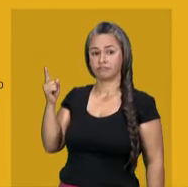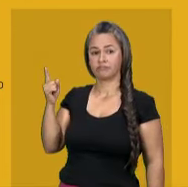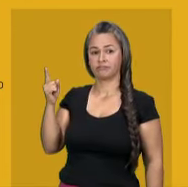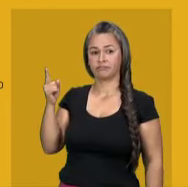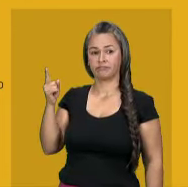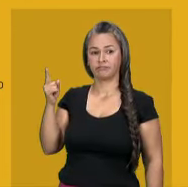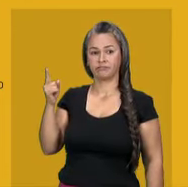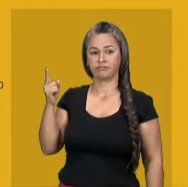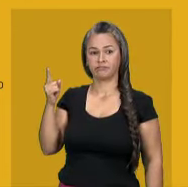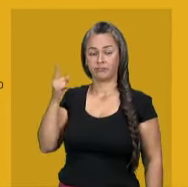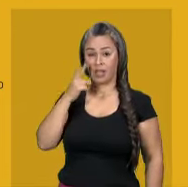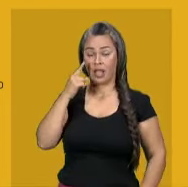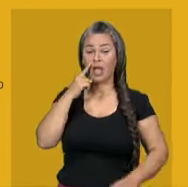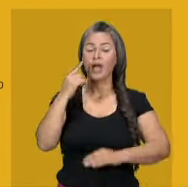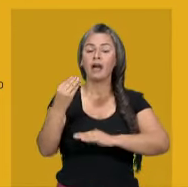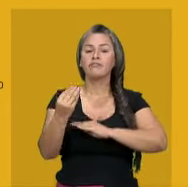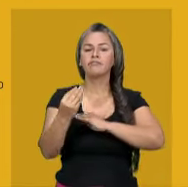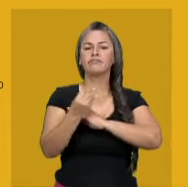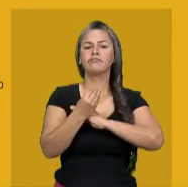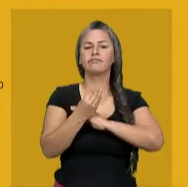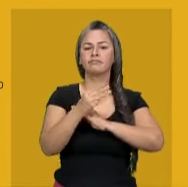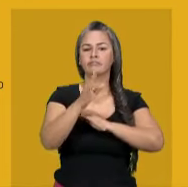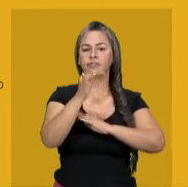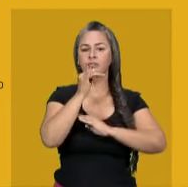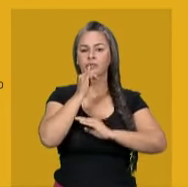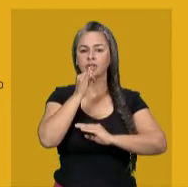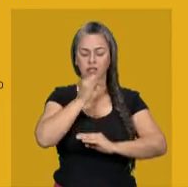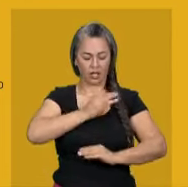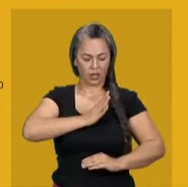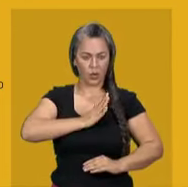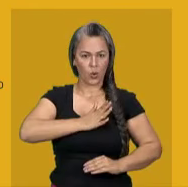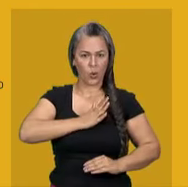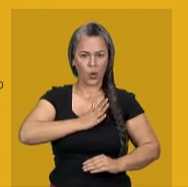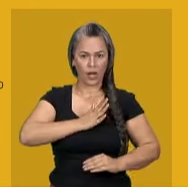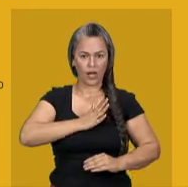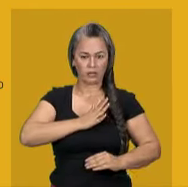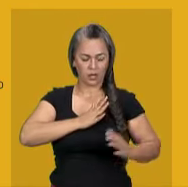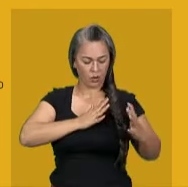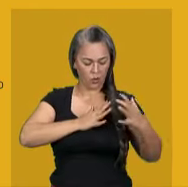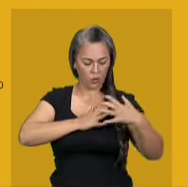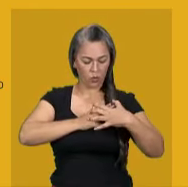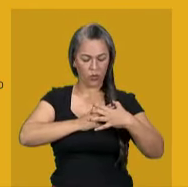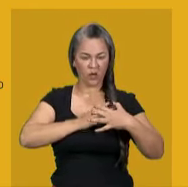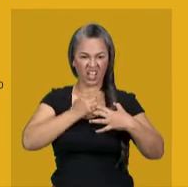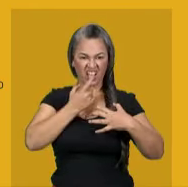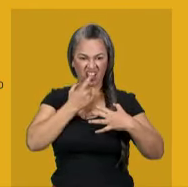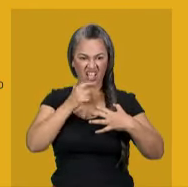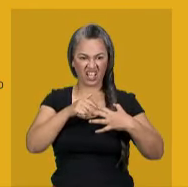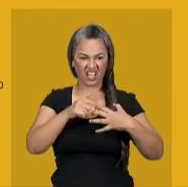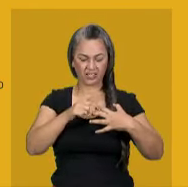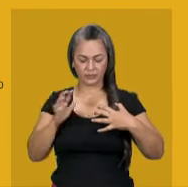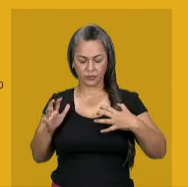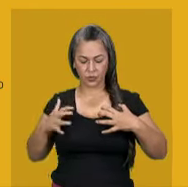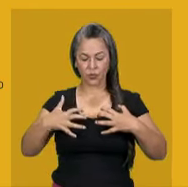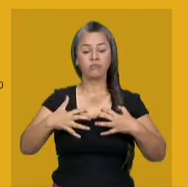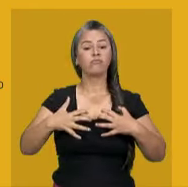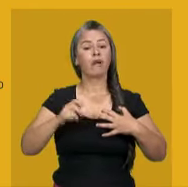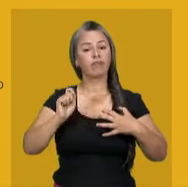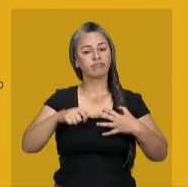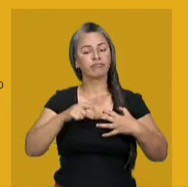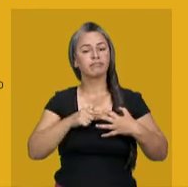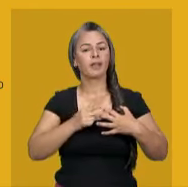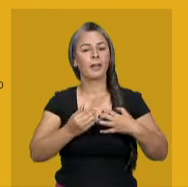vitais, como o coração, os pulmões e o cérebro. Ele